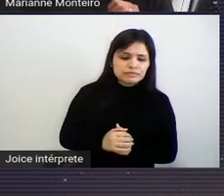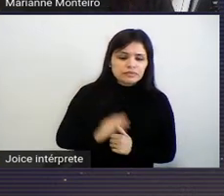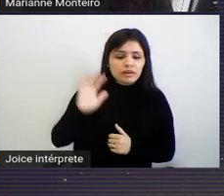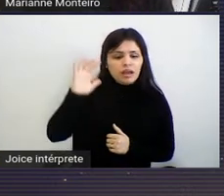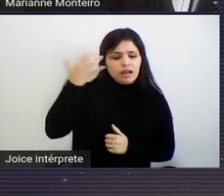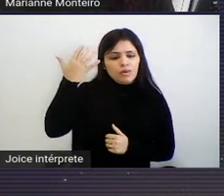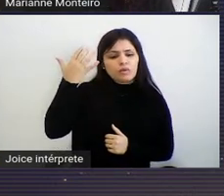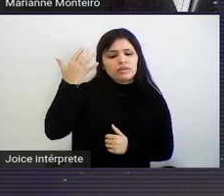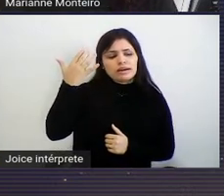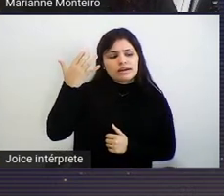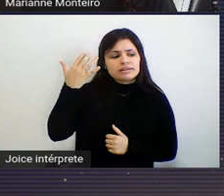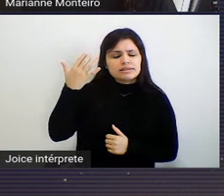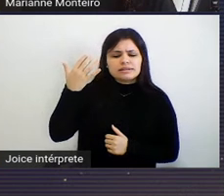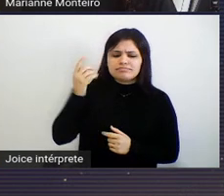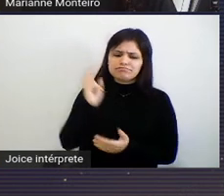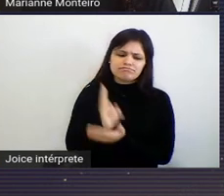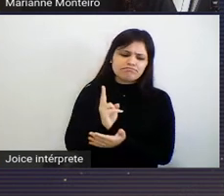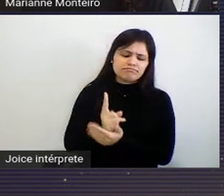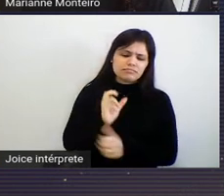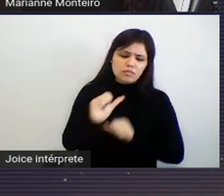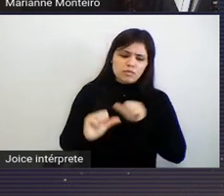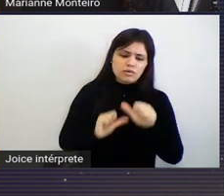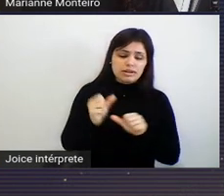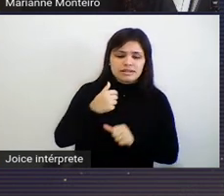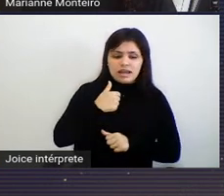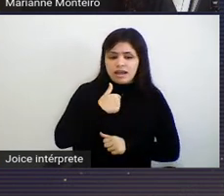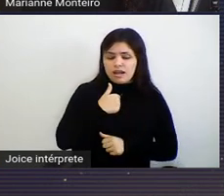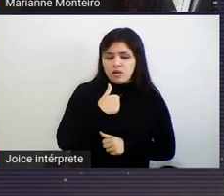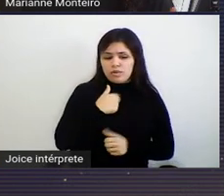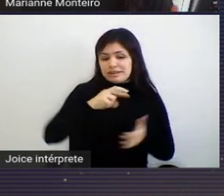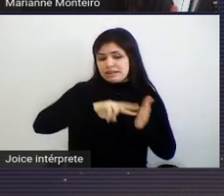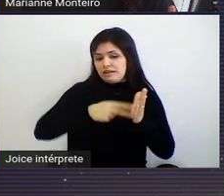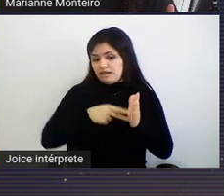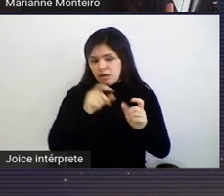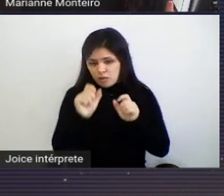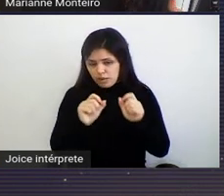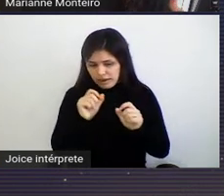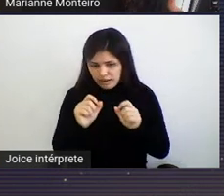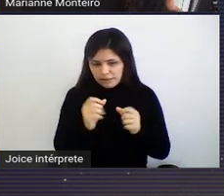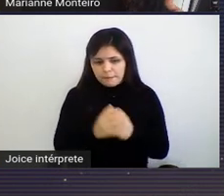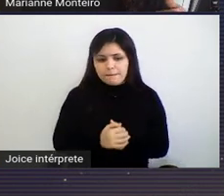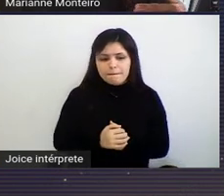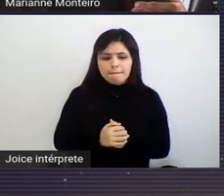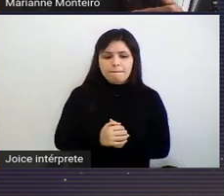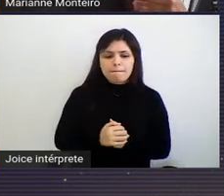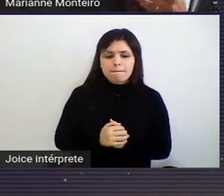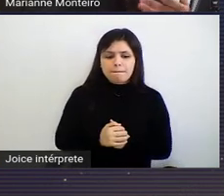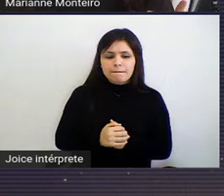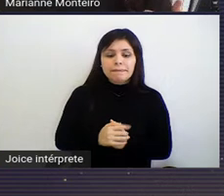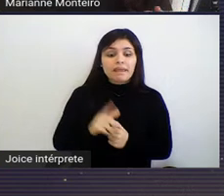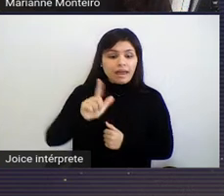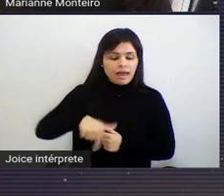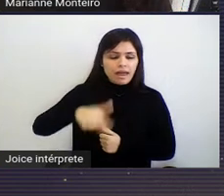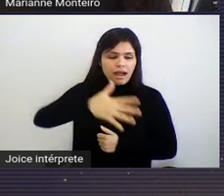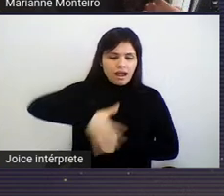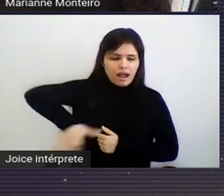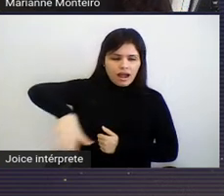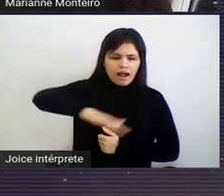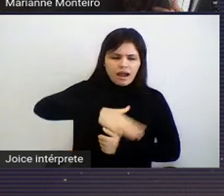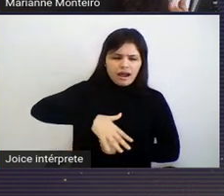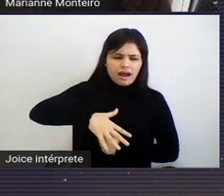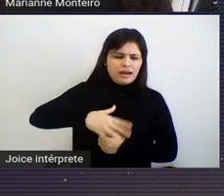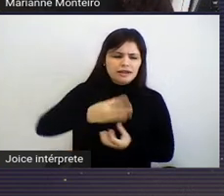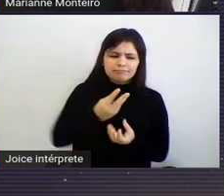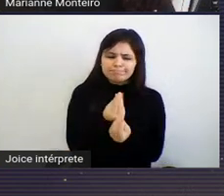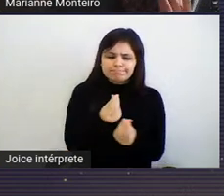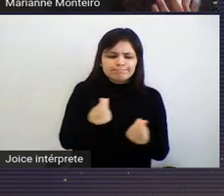acontece em constante mudança. E o que eu quero dizer com isso é que é uma área extremamente rica em